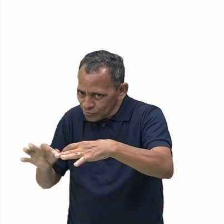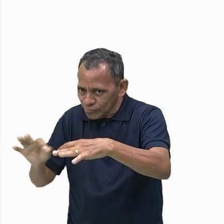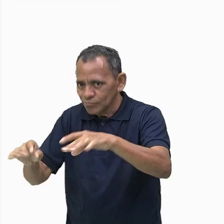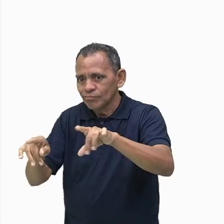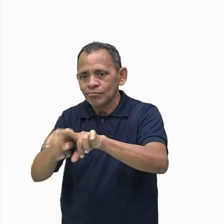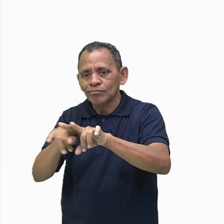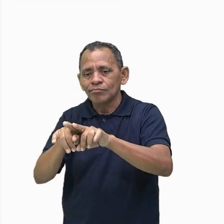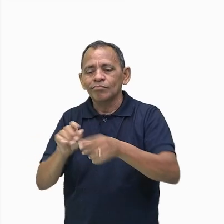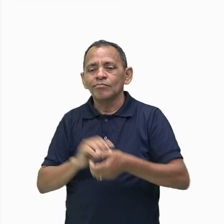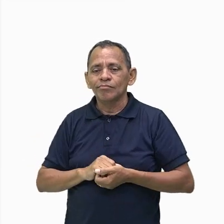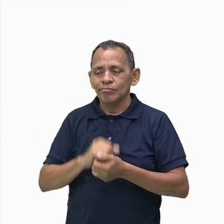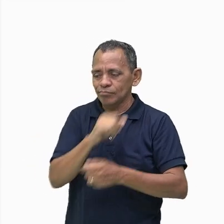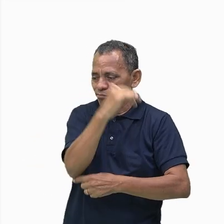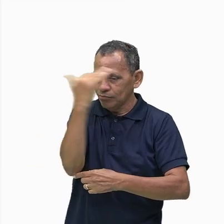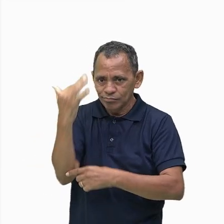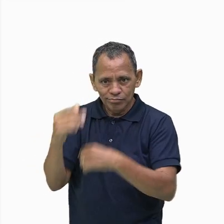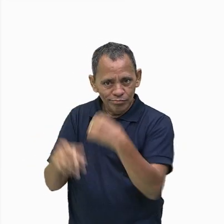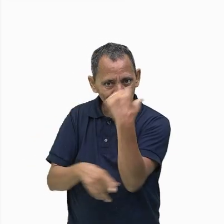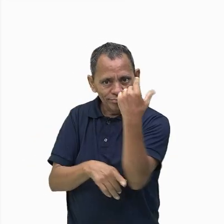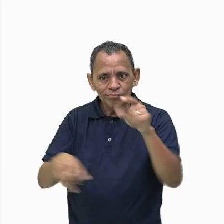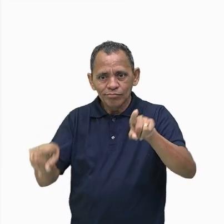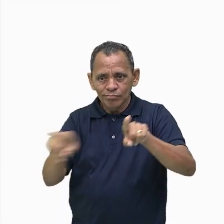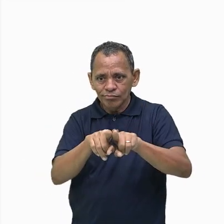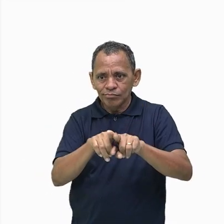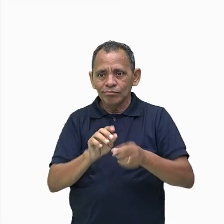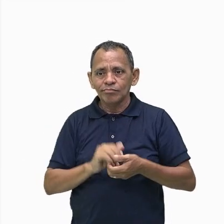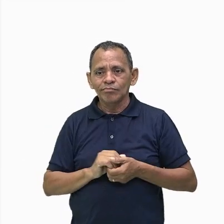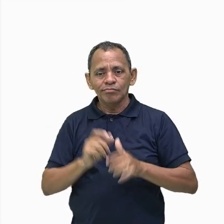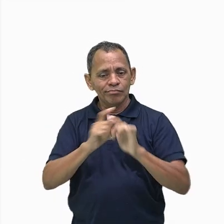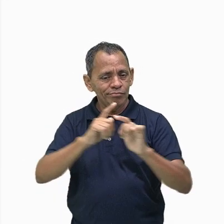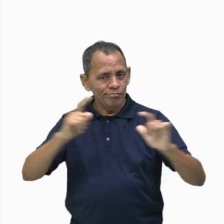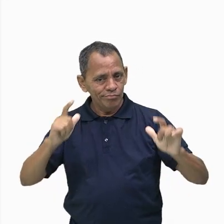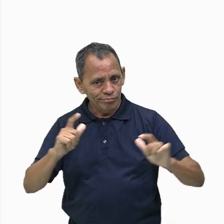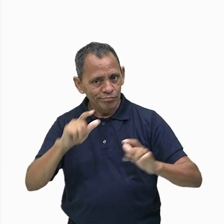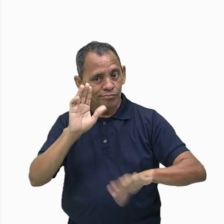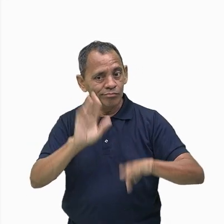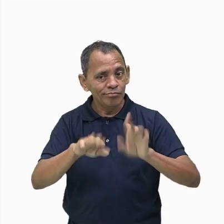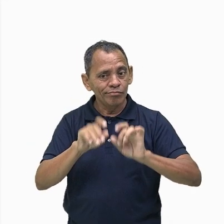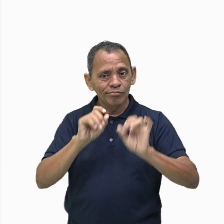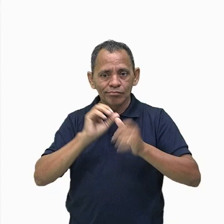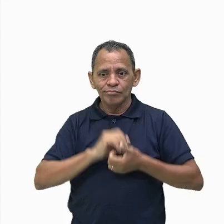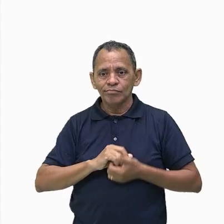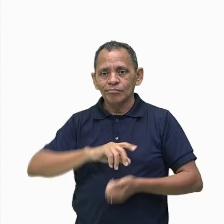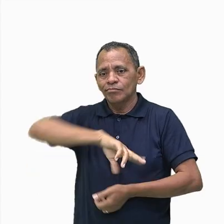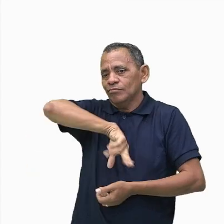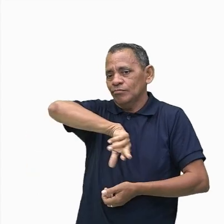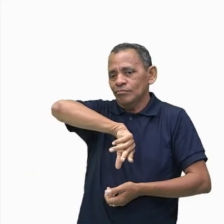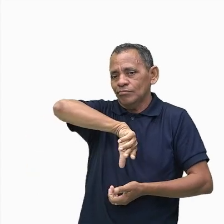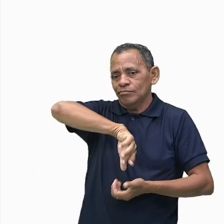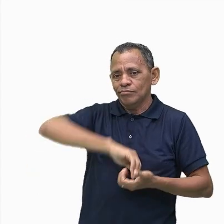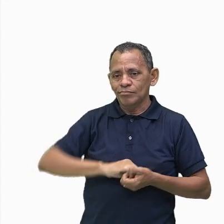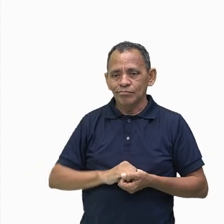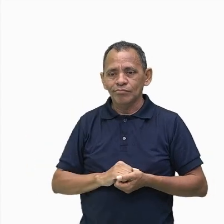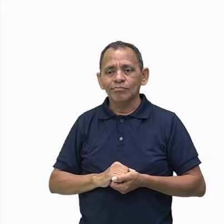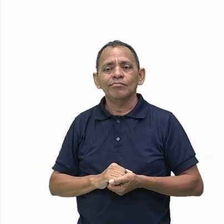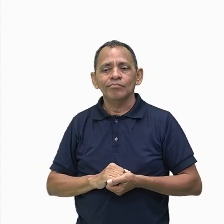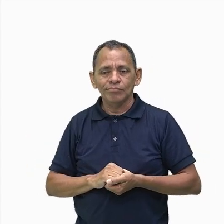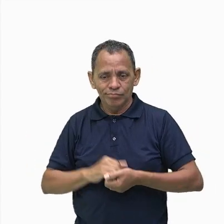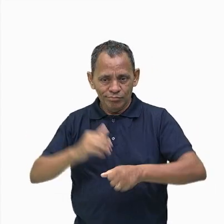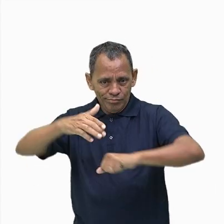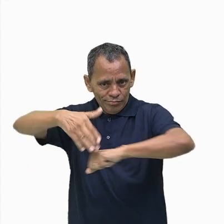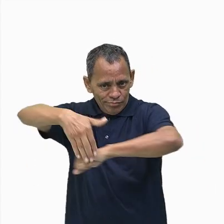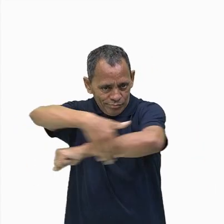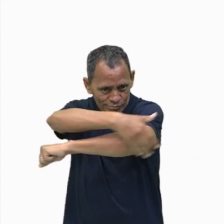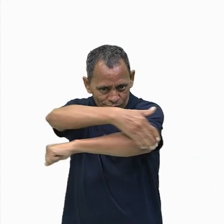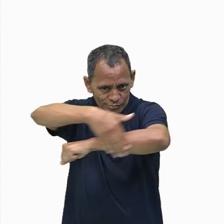produção florestal. E a maioria das vezes, gente, não vão ser pavimentados, tá?